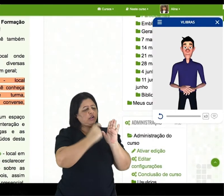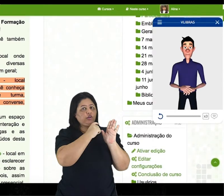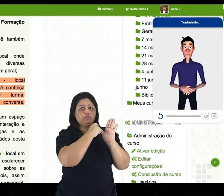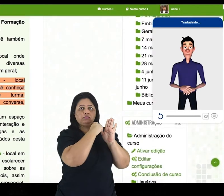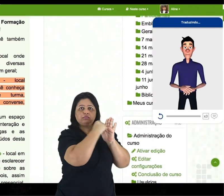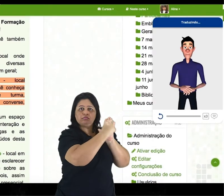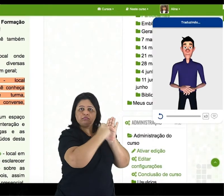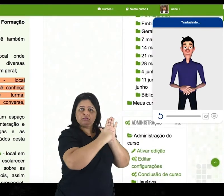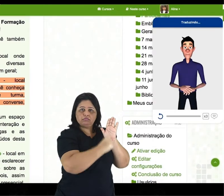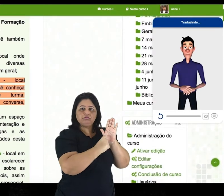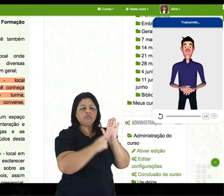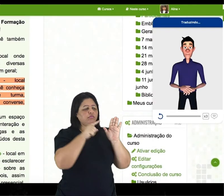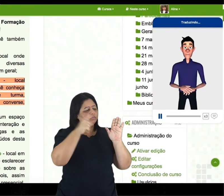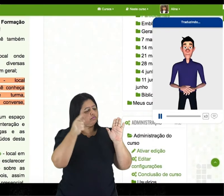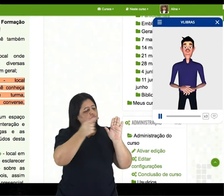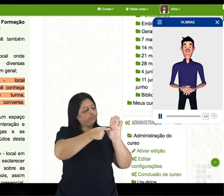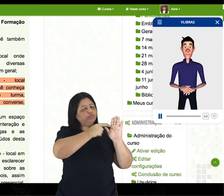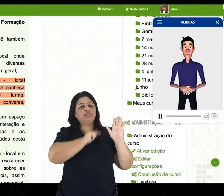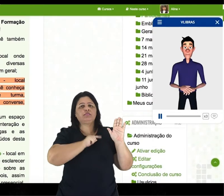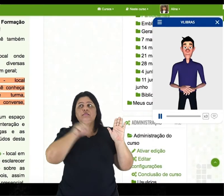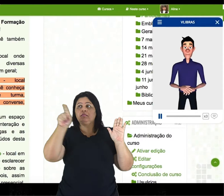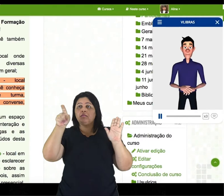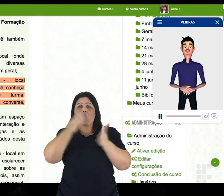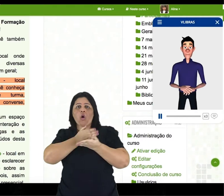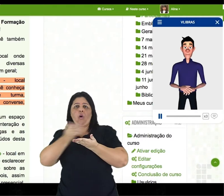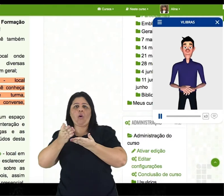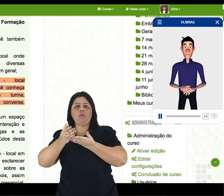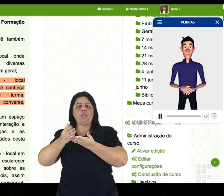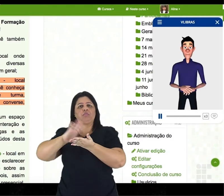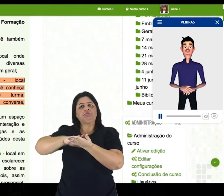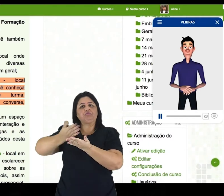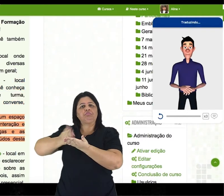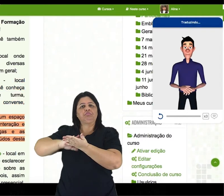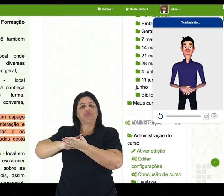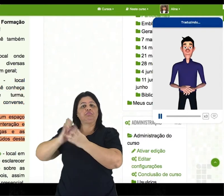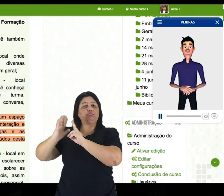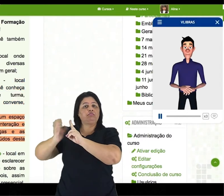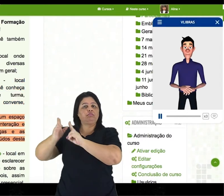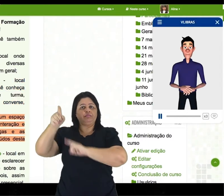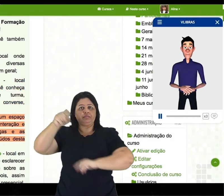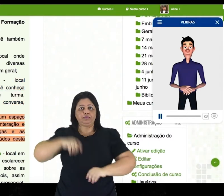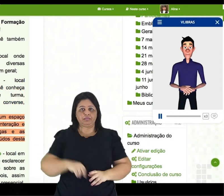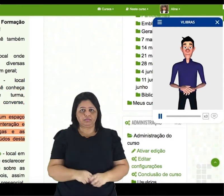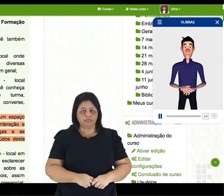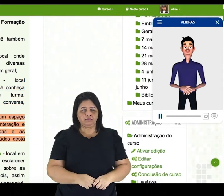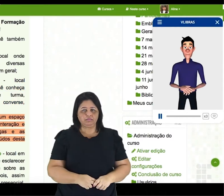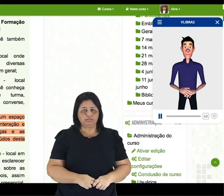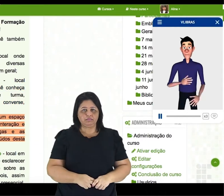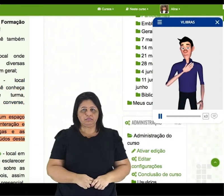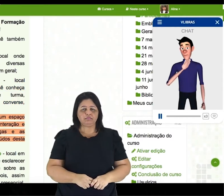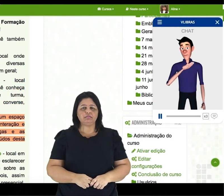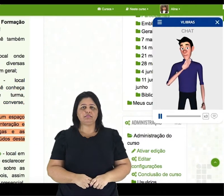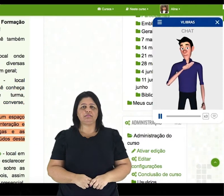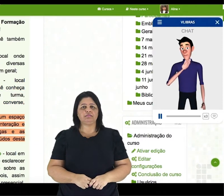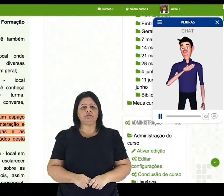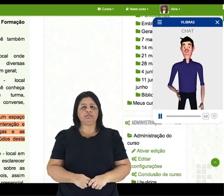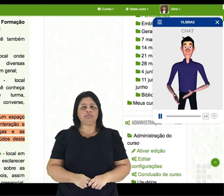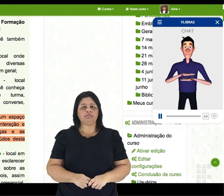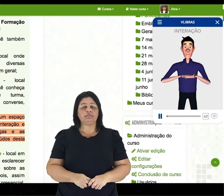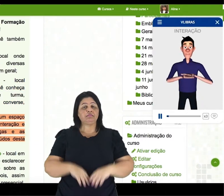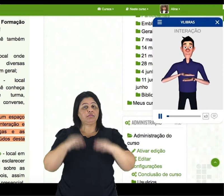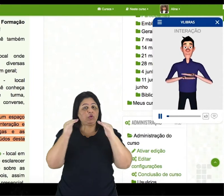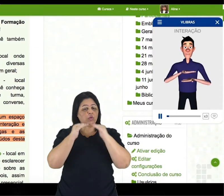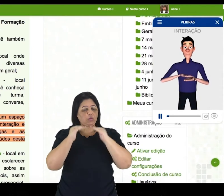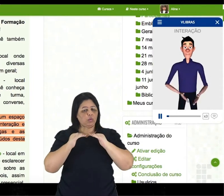que é um exemplo, para que ele comece a traduzir. Então, ele vai traduzir